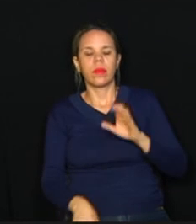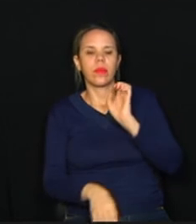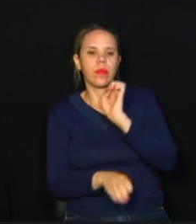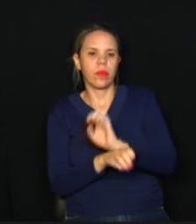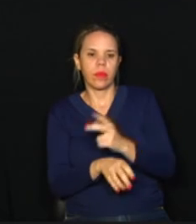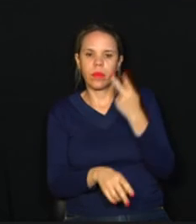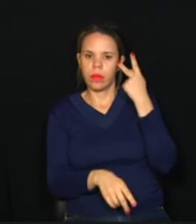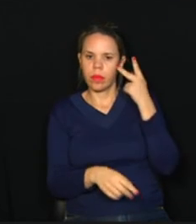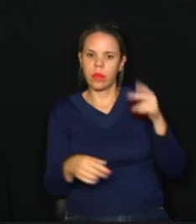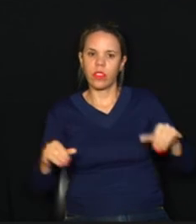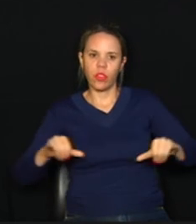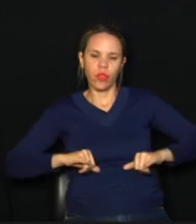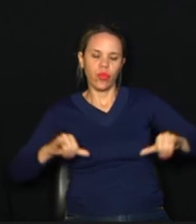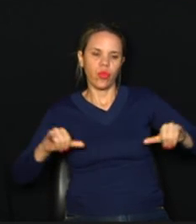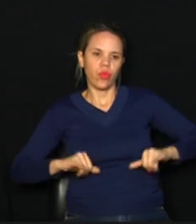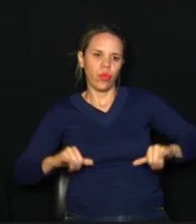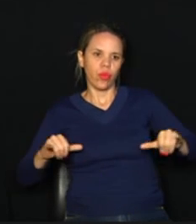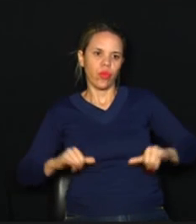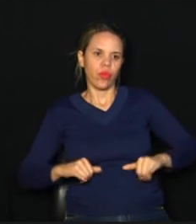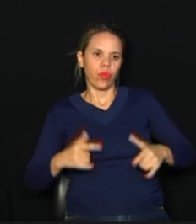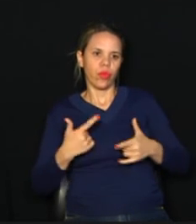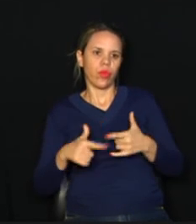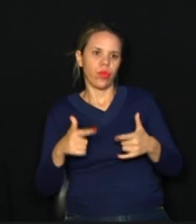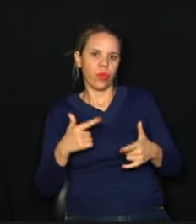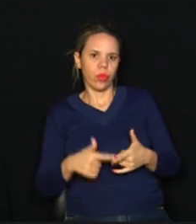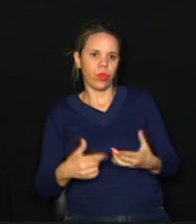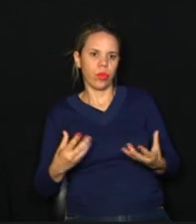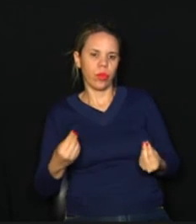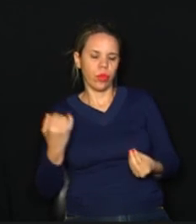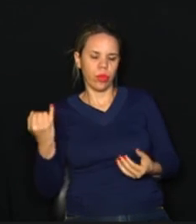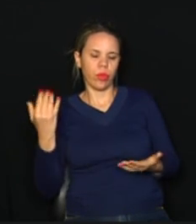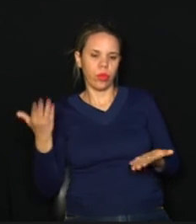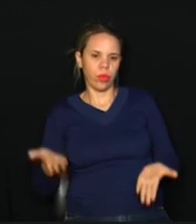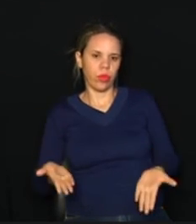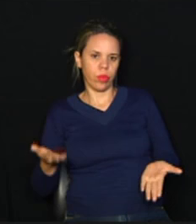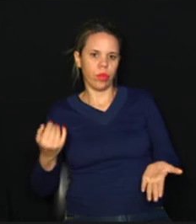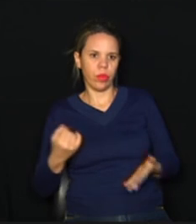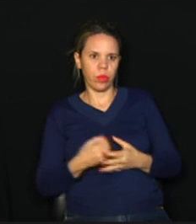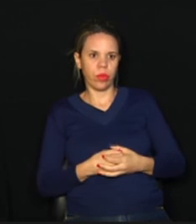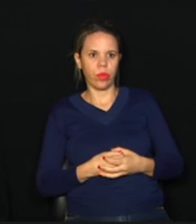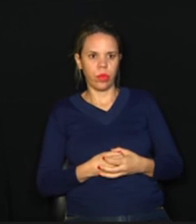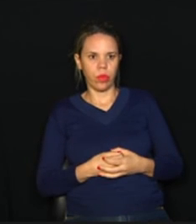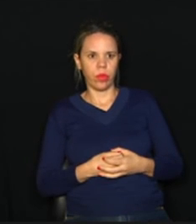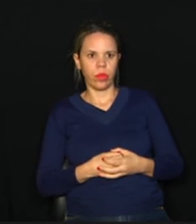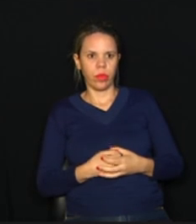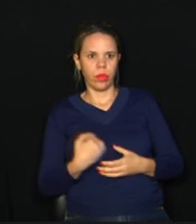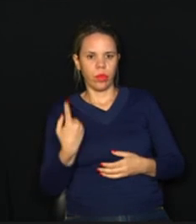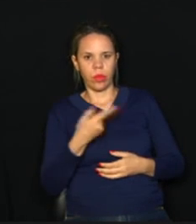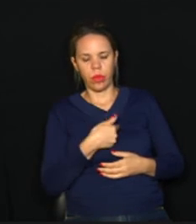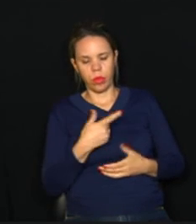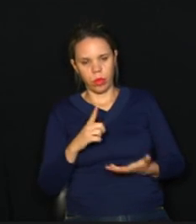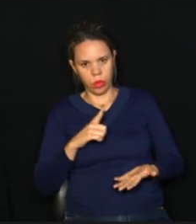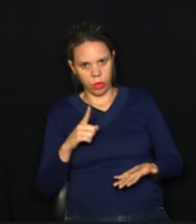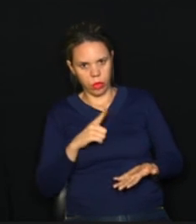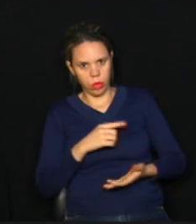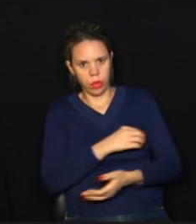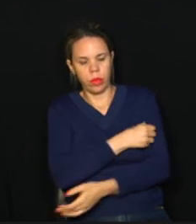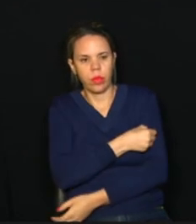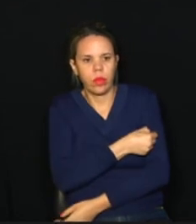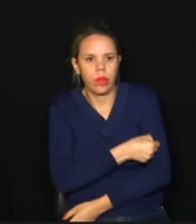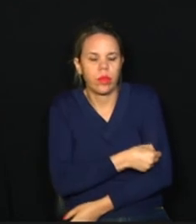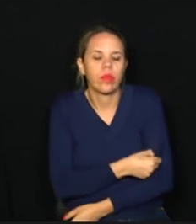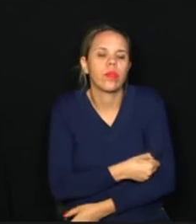desse ataque, mas que são muito relevantes e muito importantes. Então, se a gente tem as